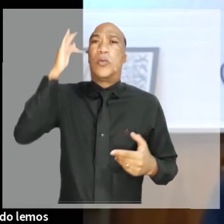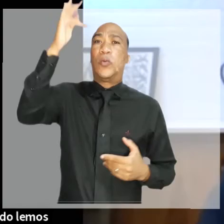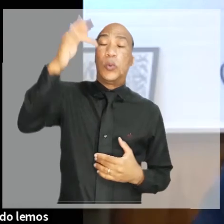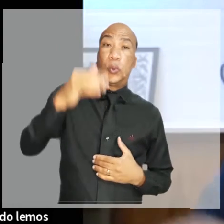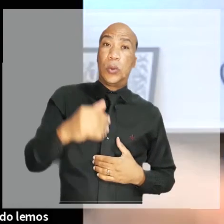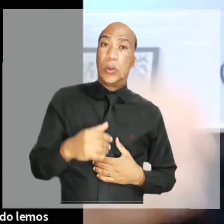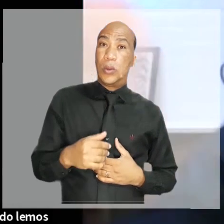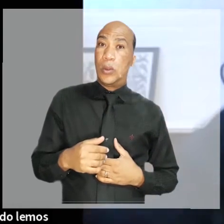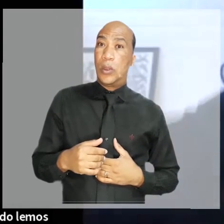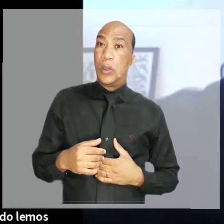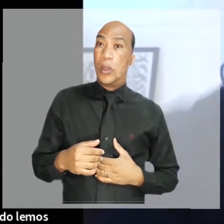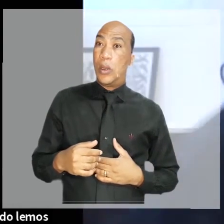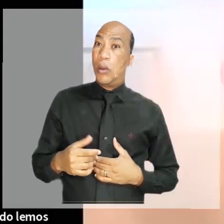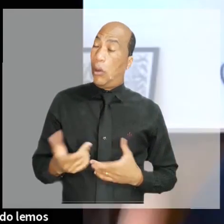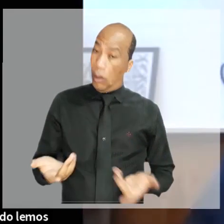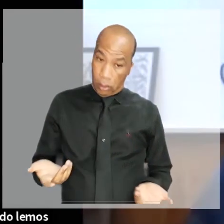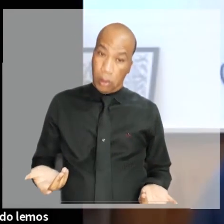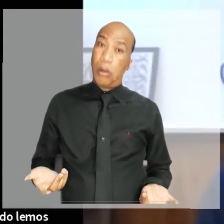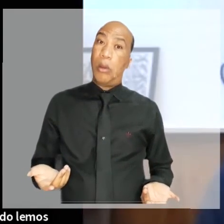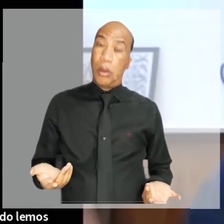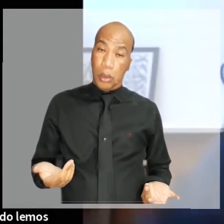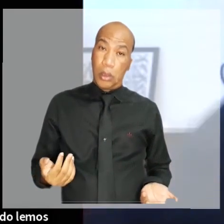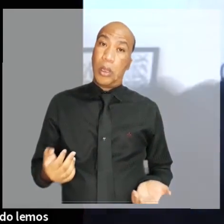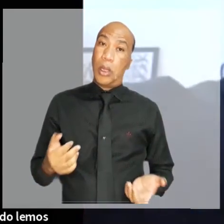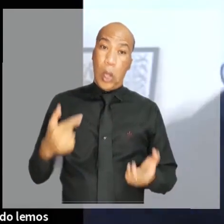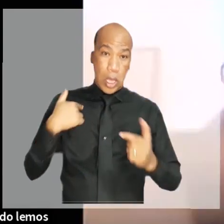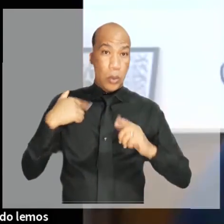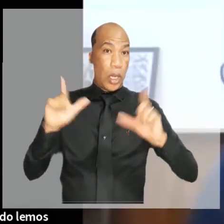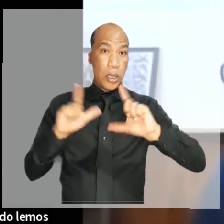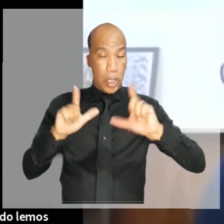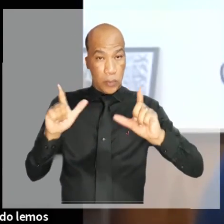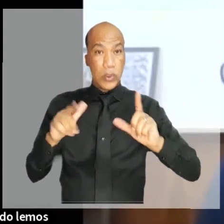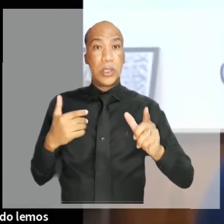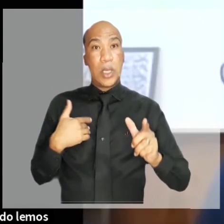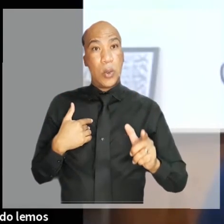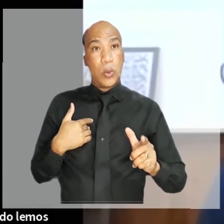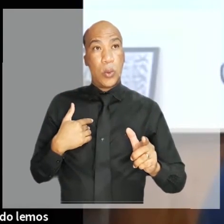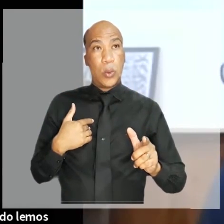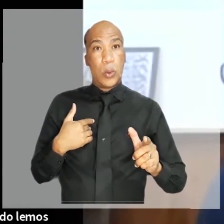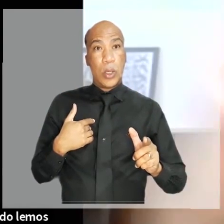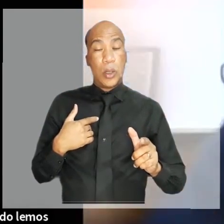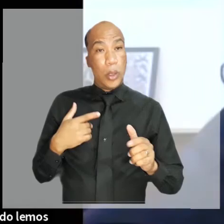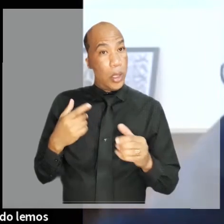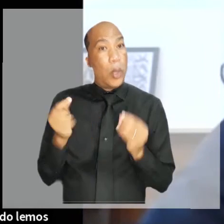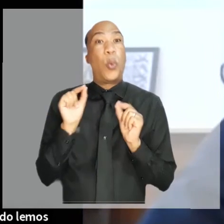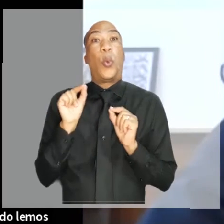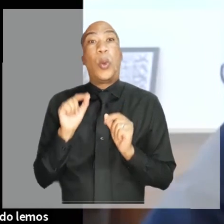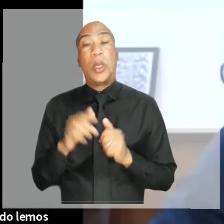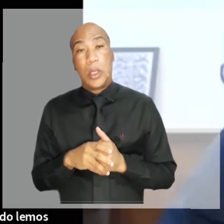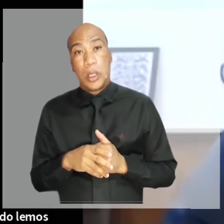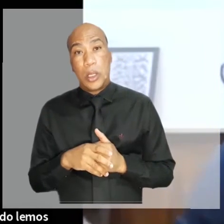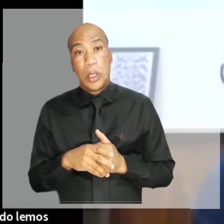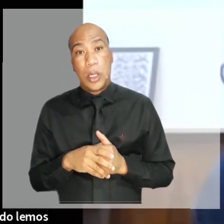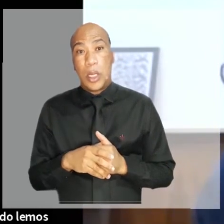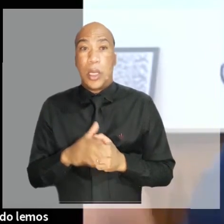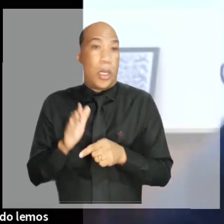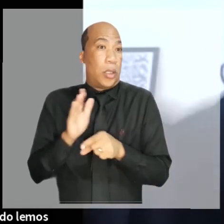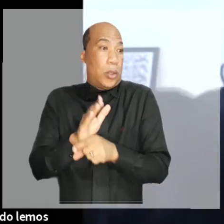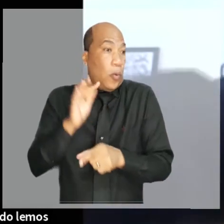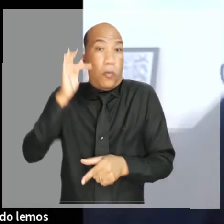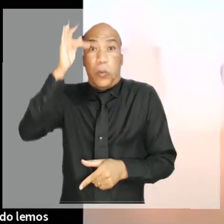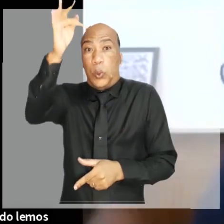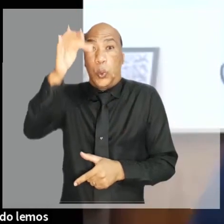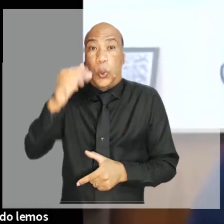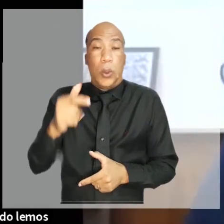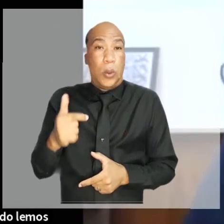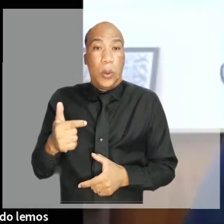mostra que o futuro ele não chega, não é um negócio que vai chegar. O futuro é o que a gente constrói, não é um negócio